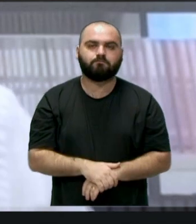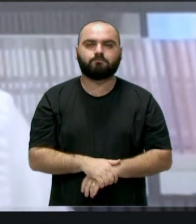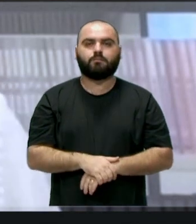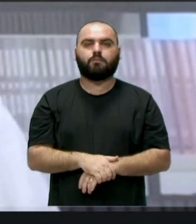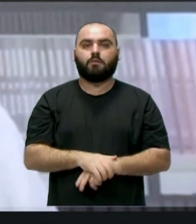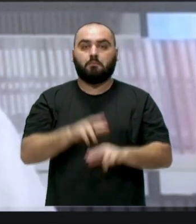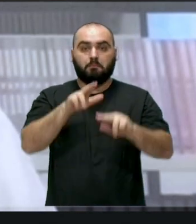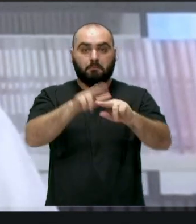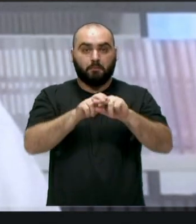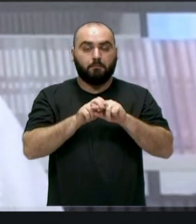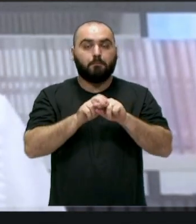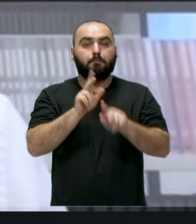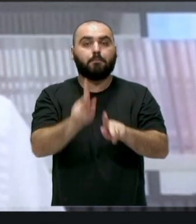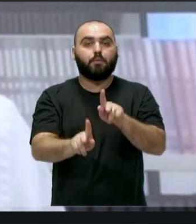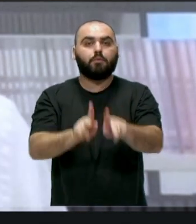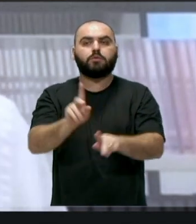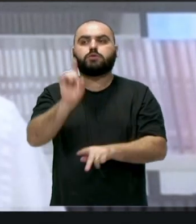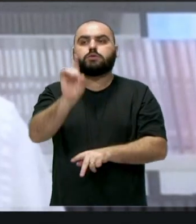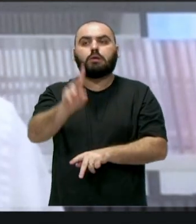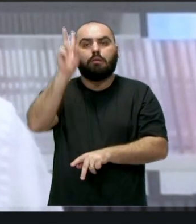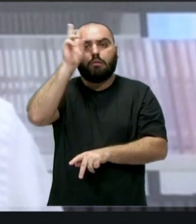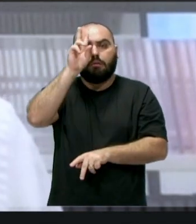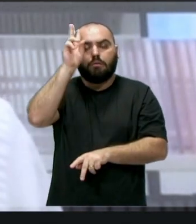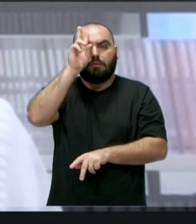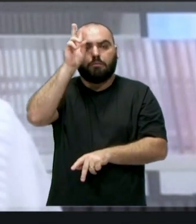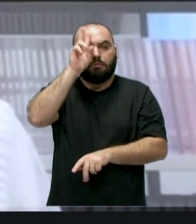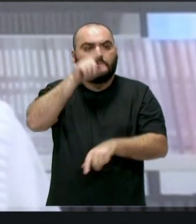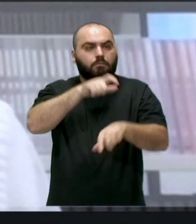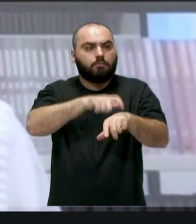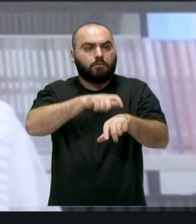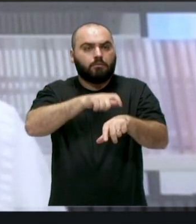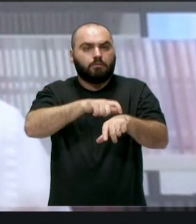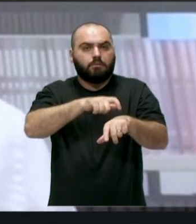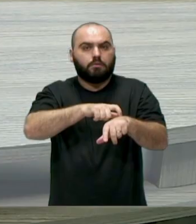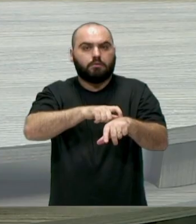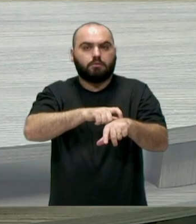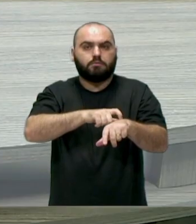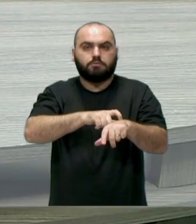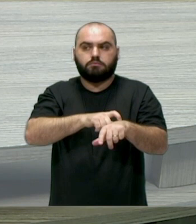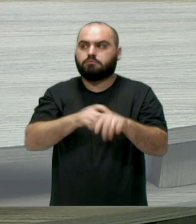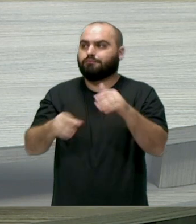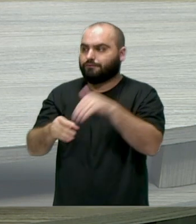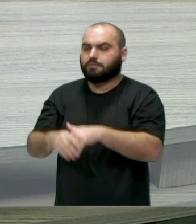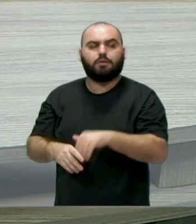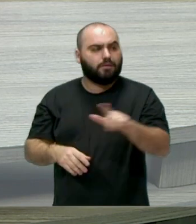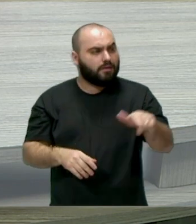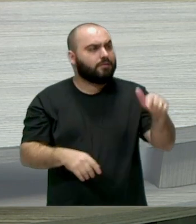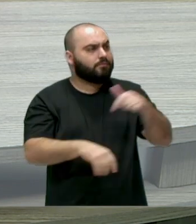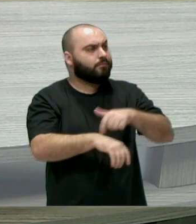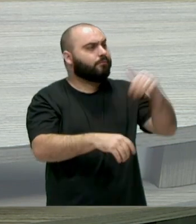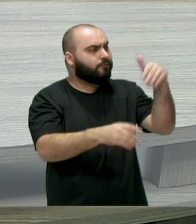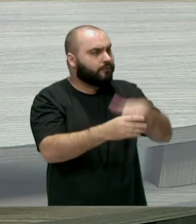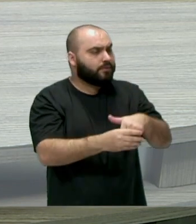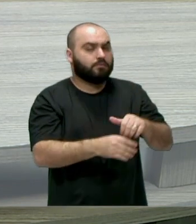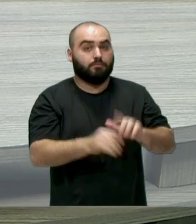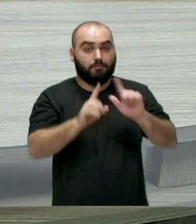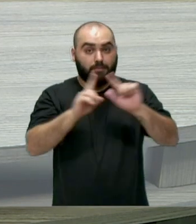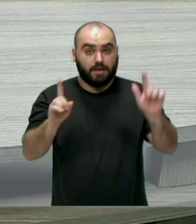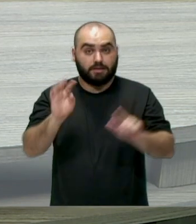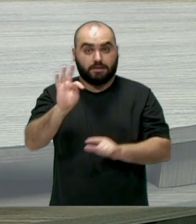a população em geral, elas só lembram da Justiça Eleitoral Nas eleições. Basicamente nas eleições, mas o fato é que o Tribunal